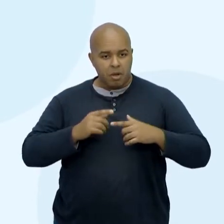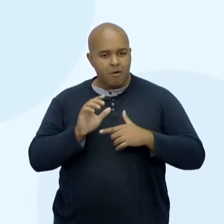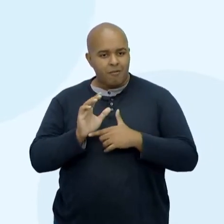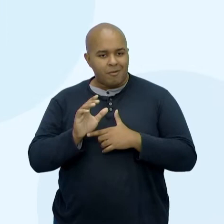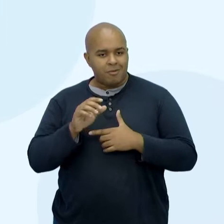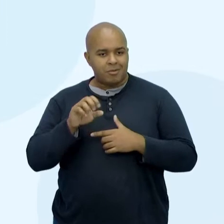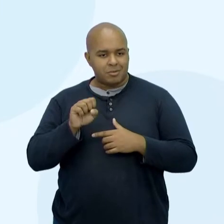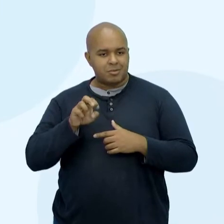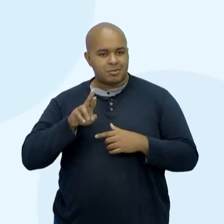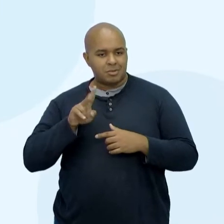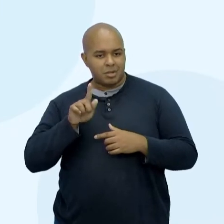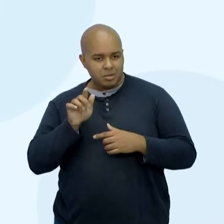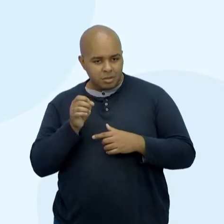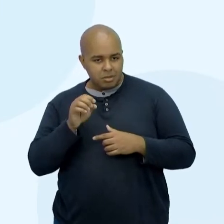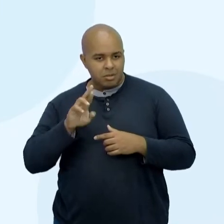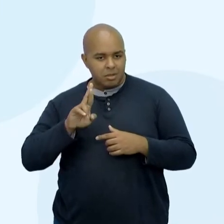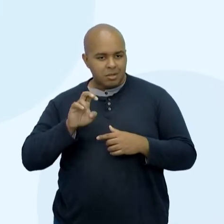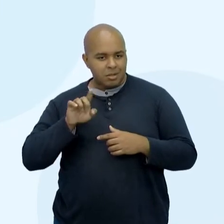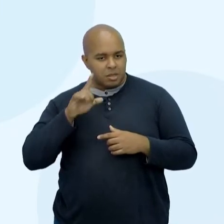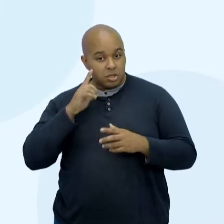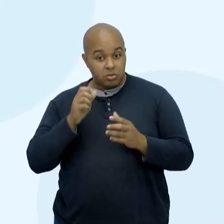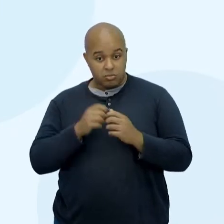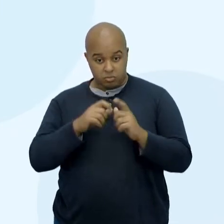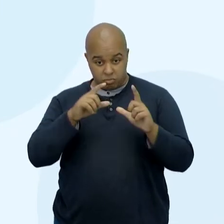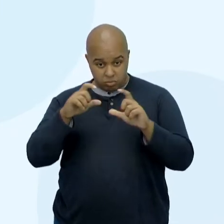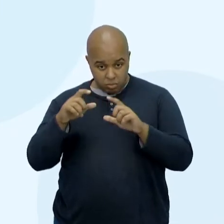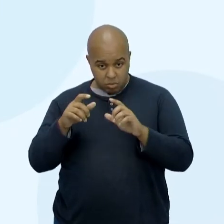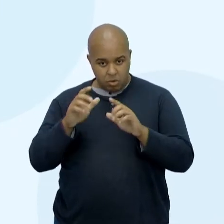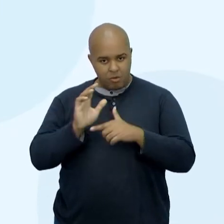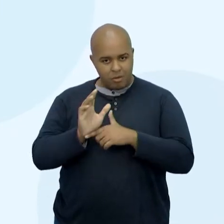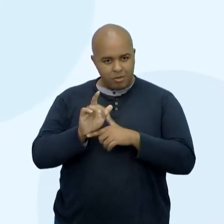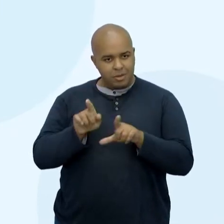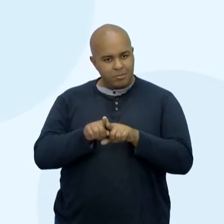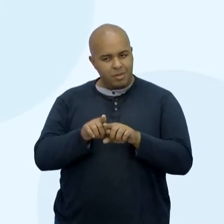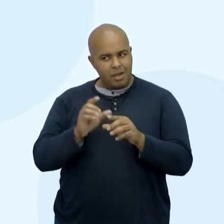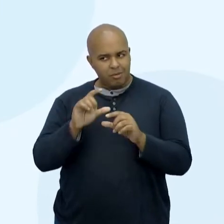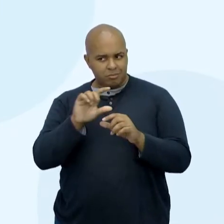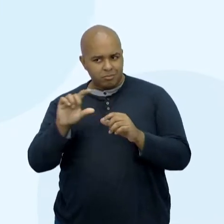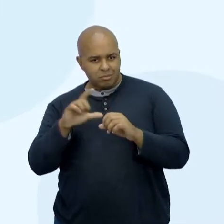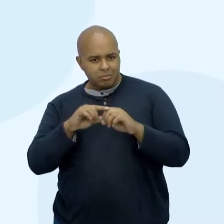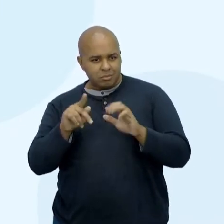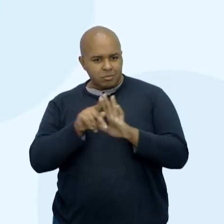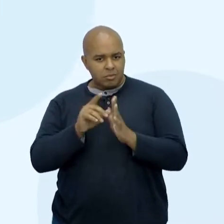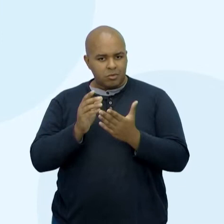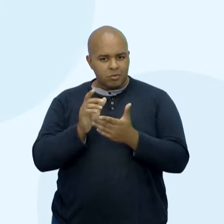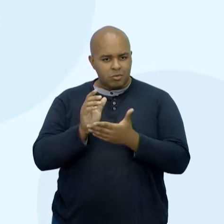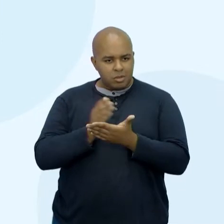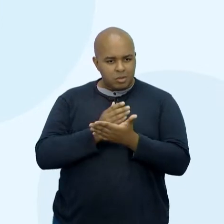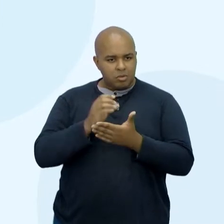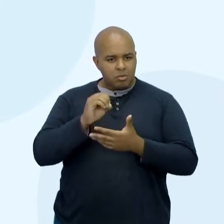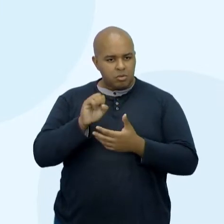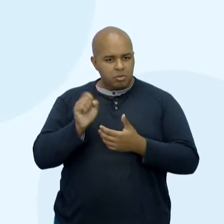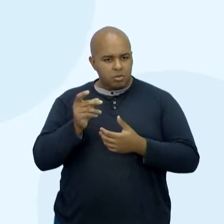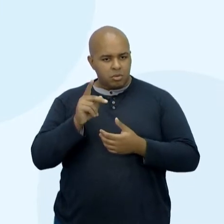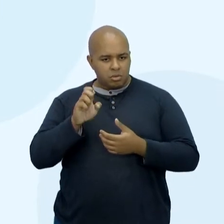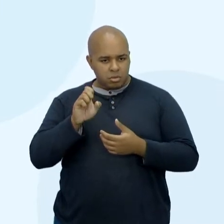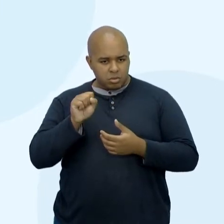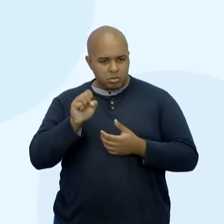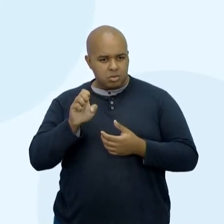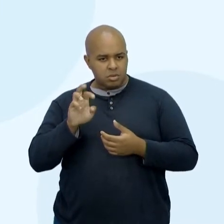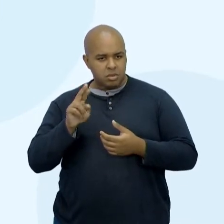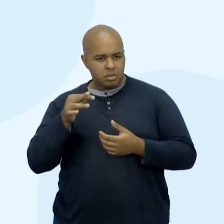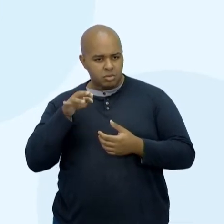ao filme de Sérgio Rezende, com imagens do filme e trechos do livro Os Sertões de Euclides da Cunha. Olha que